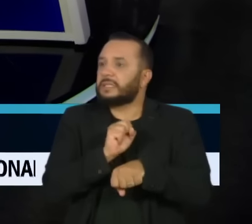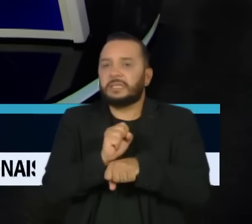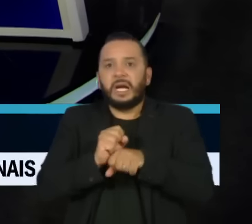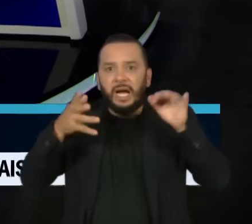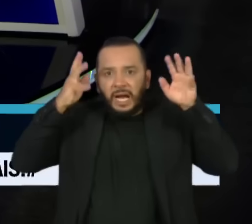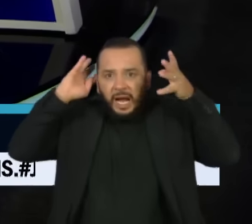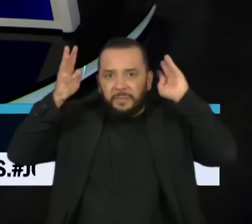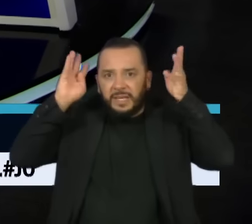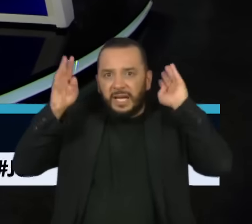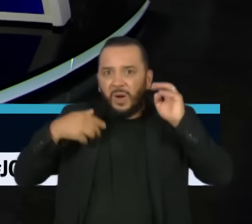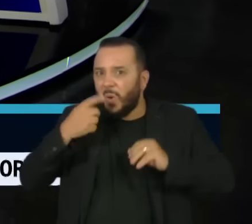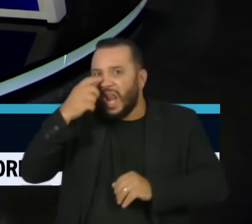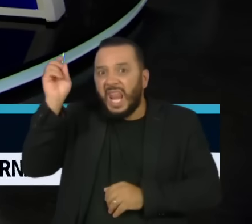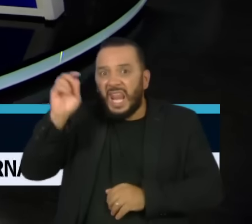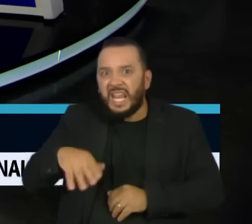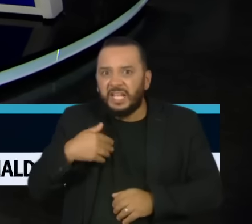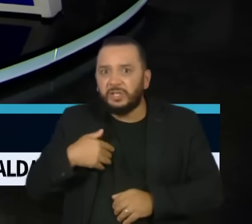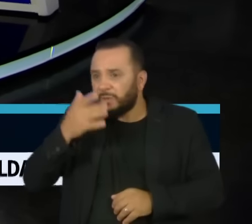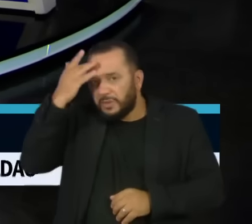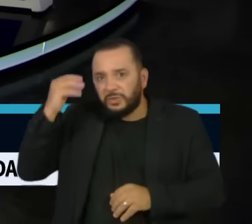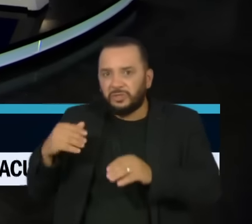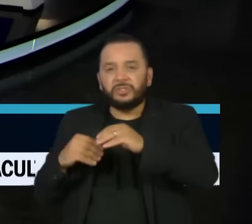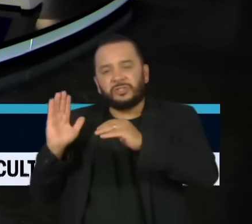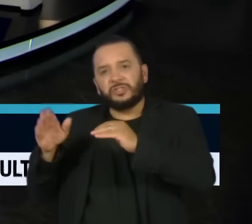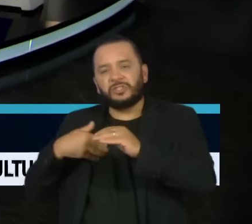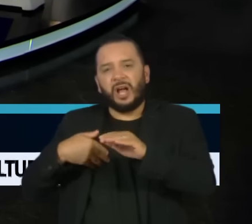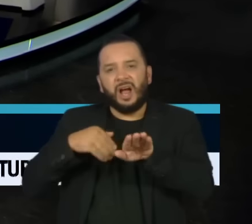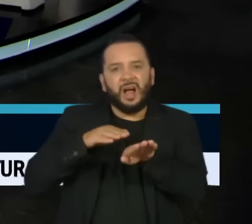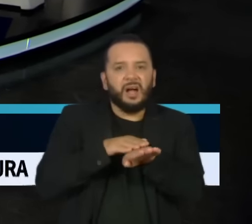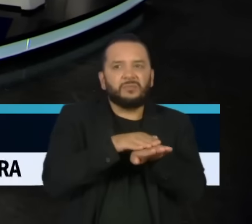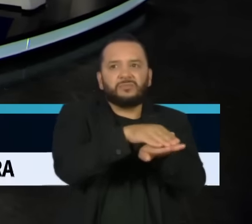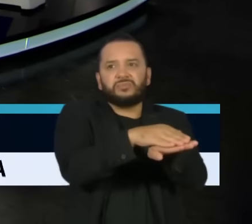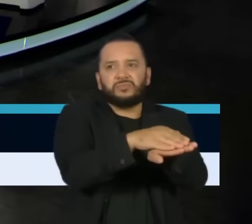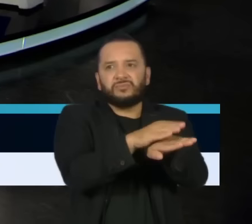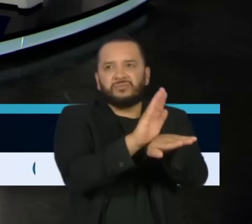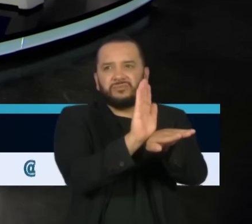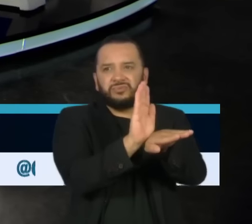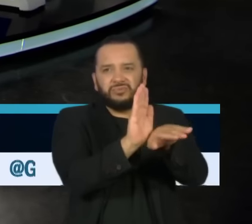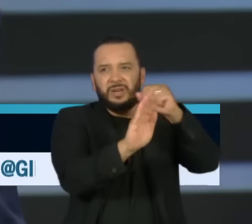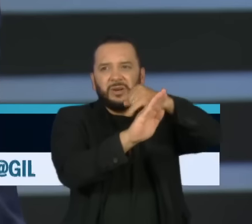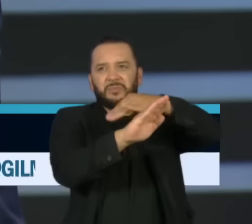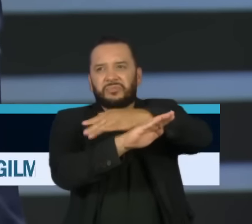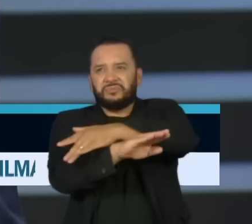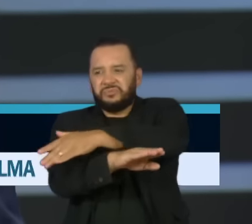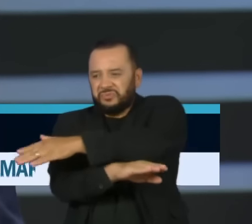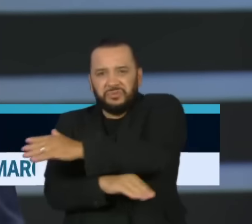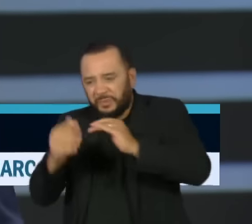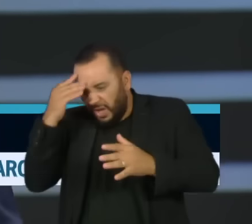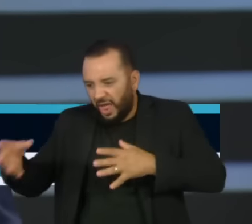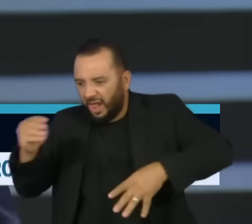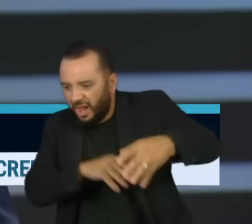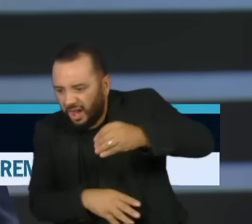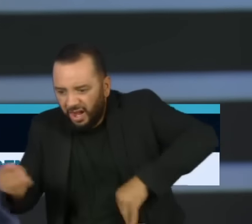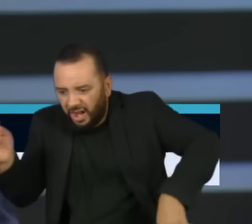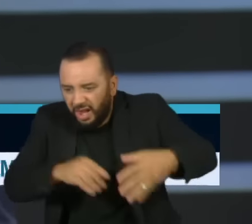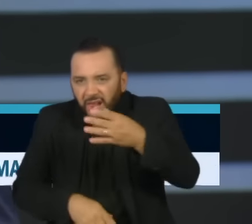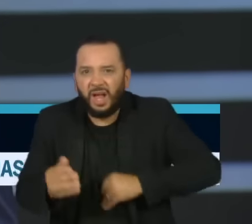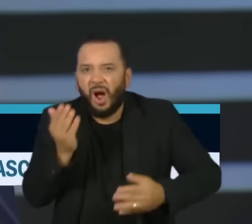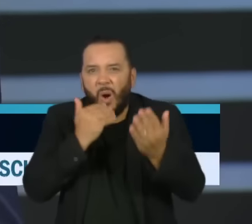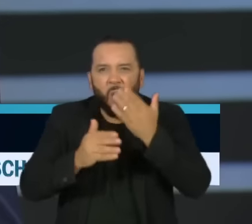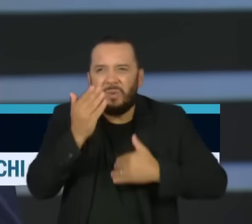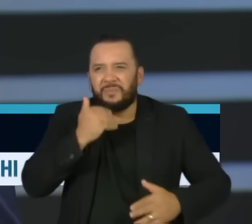comer. E eu vi, não é o que alguém me disse, eu já assisti essa cena terrível várias vezes na maior cidade da América do Sul, a mais rica, em São Paulo.